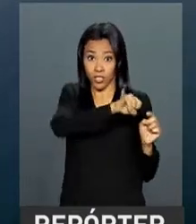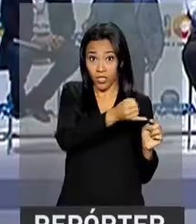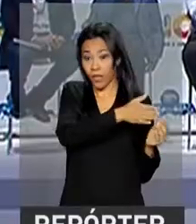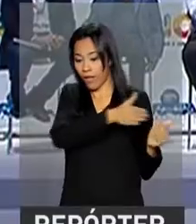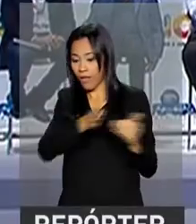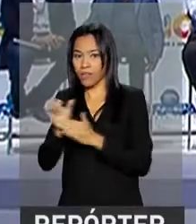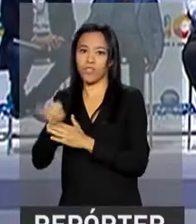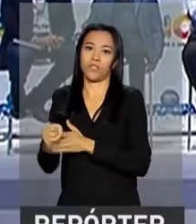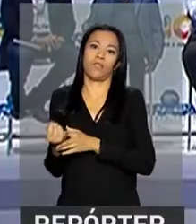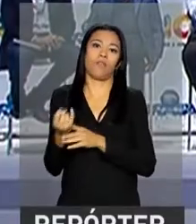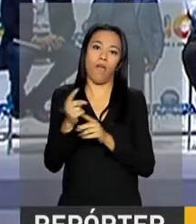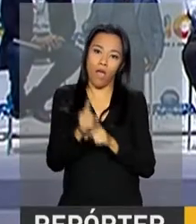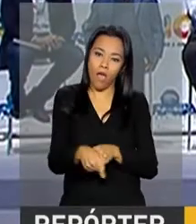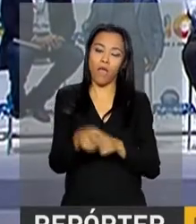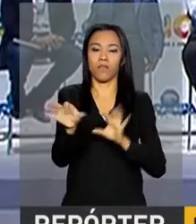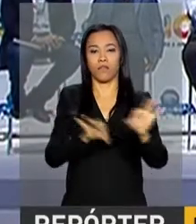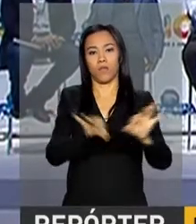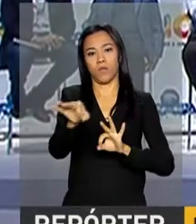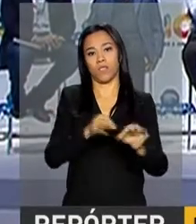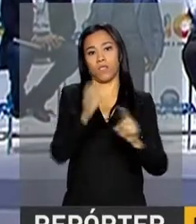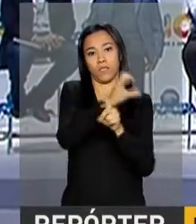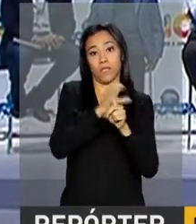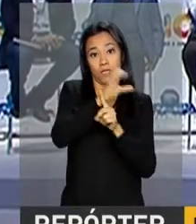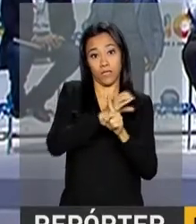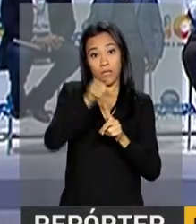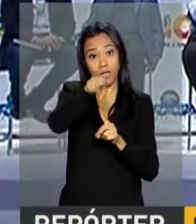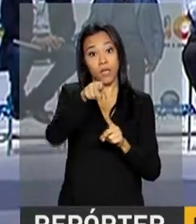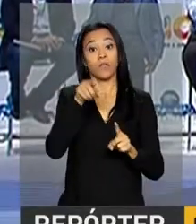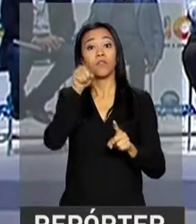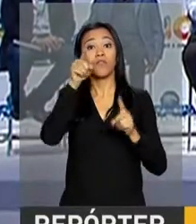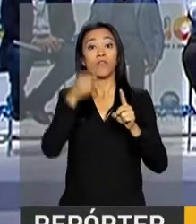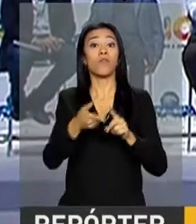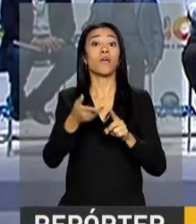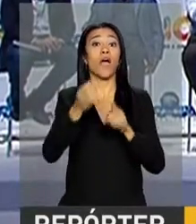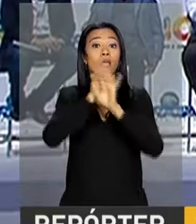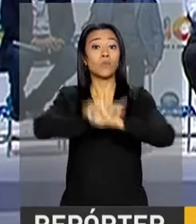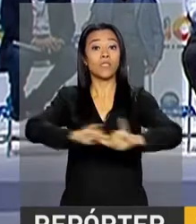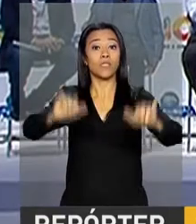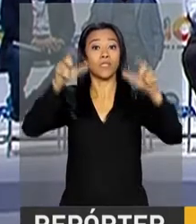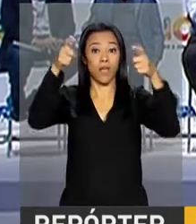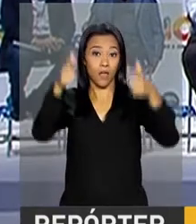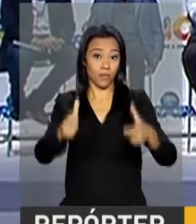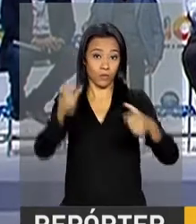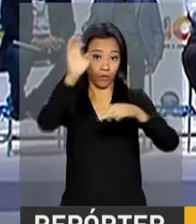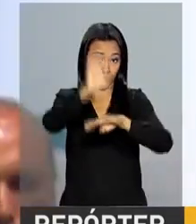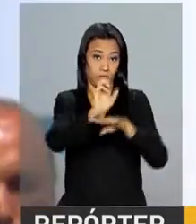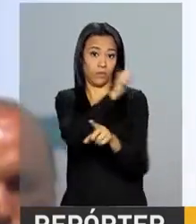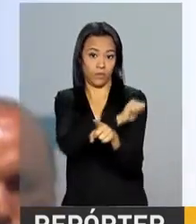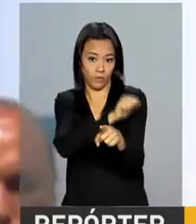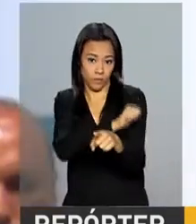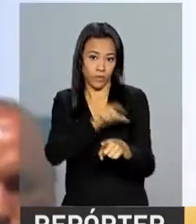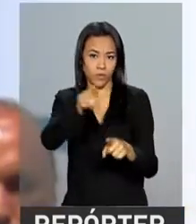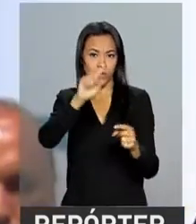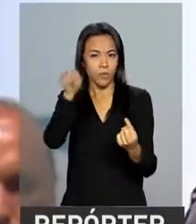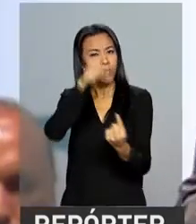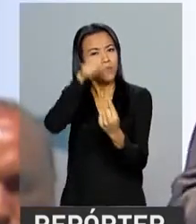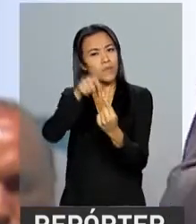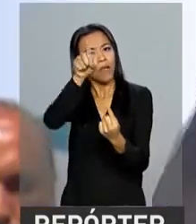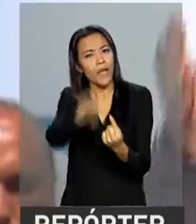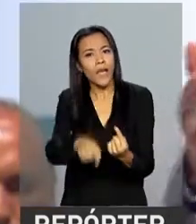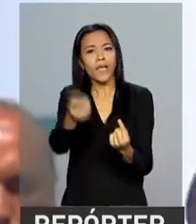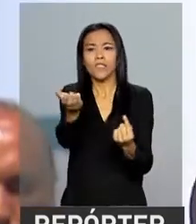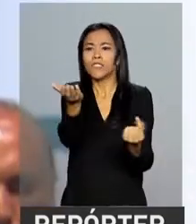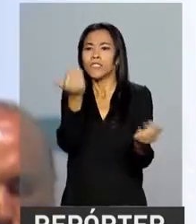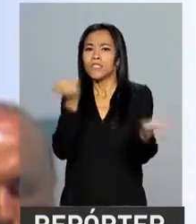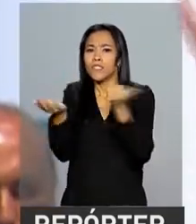janeiro é o que pretende promover o calendário de eventos anunciado na cidade do rock no rio de janeiro a ideia é atrair turistas